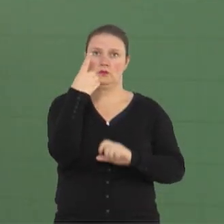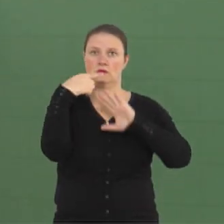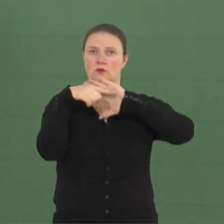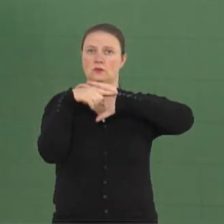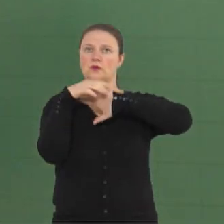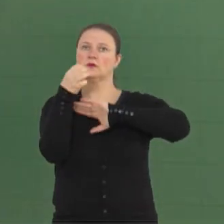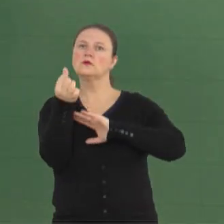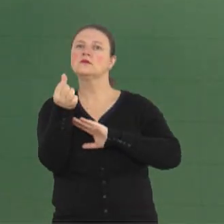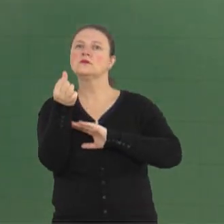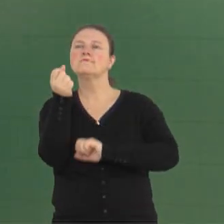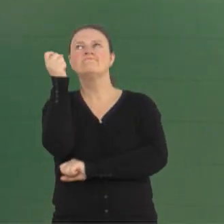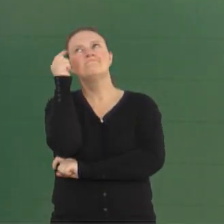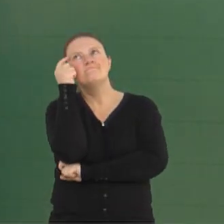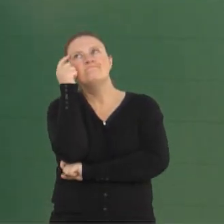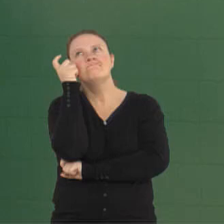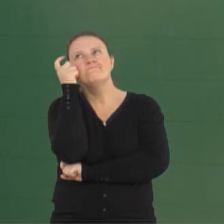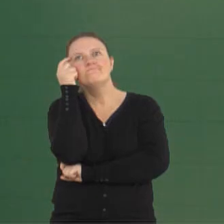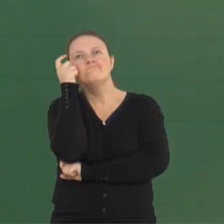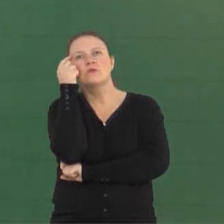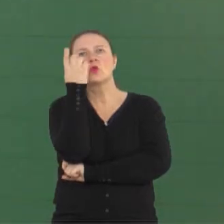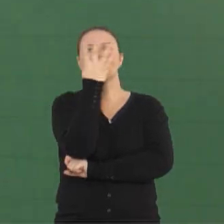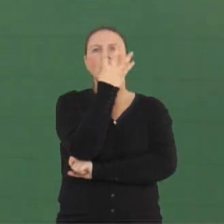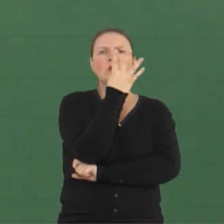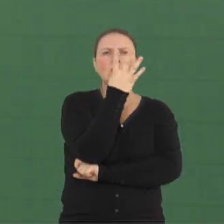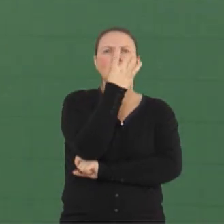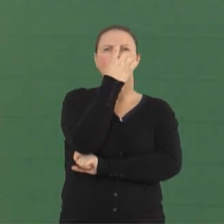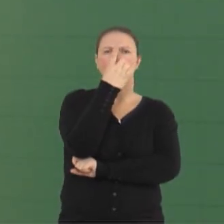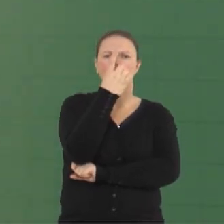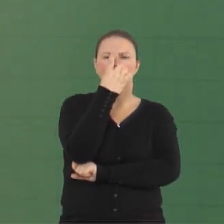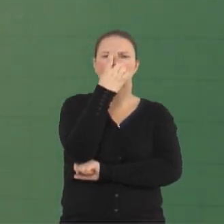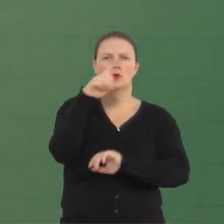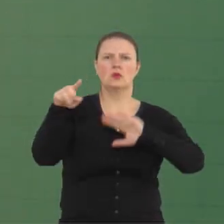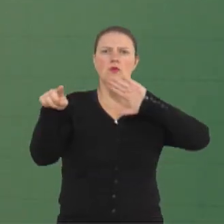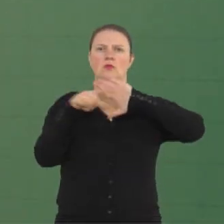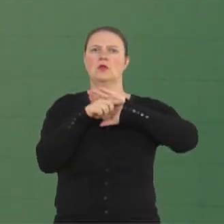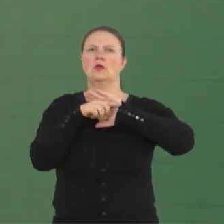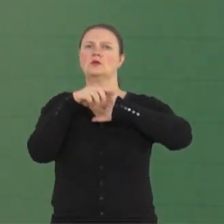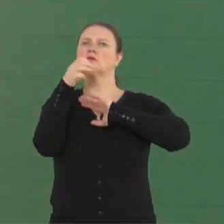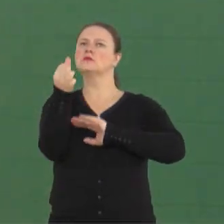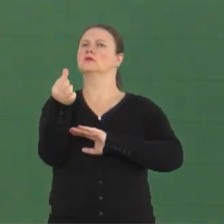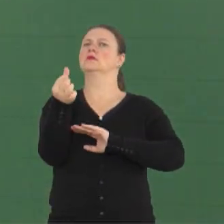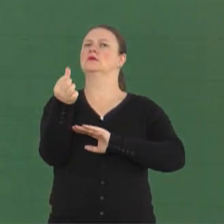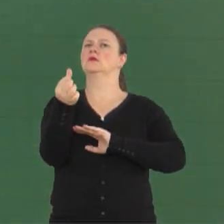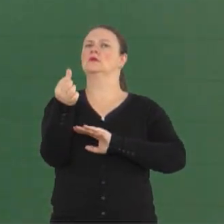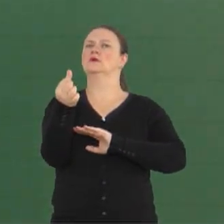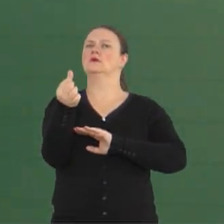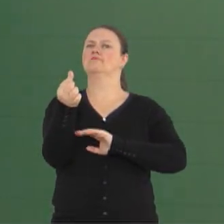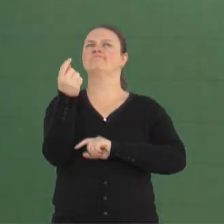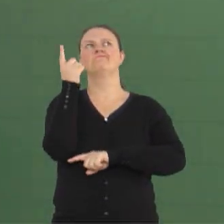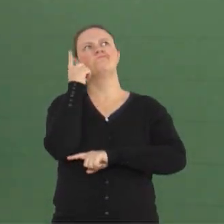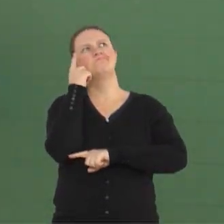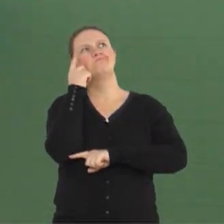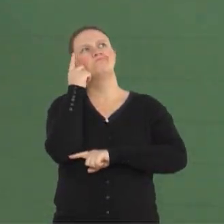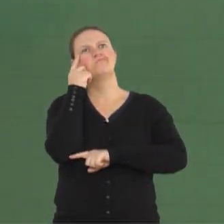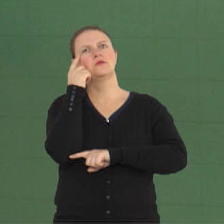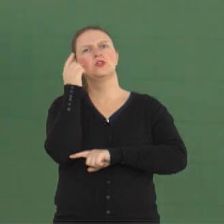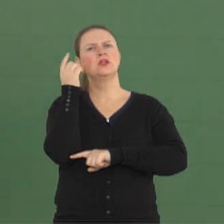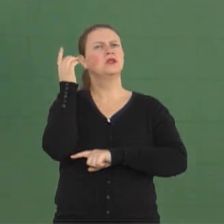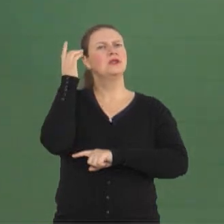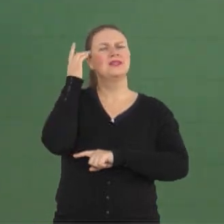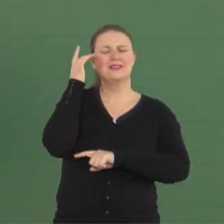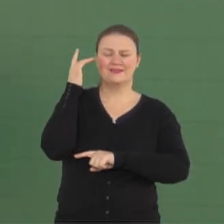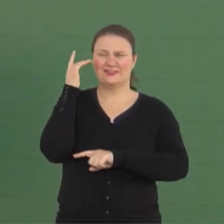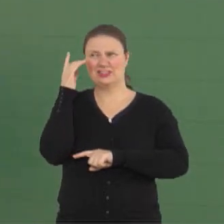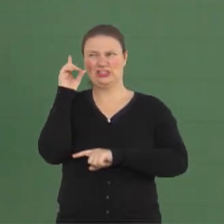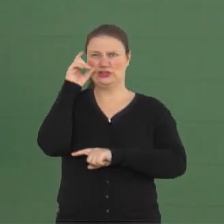6? Pare e pensa um pouquinho. 41 menos 6 é quanto? Ai, professor, eu não sou bom